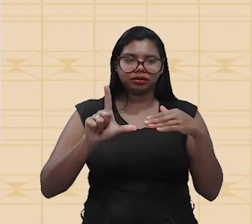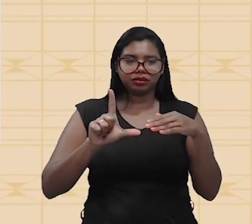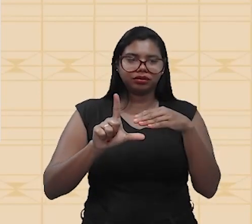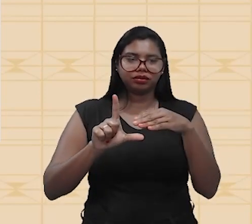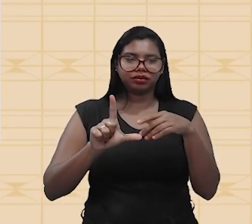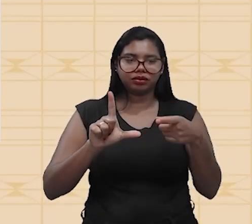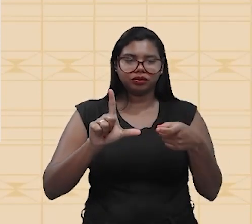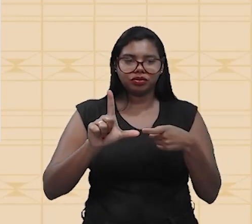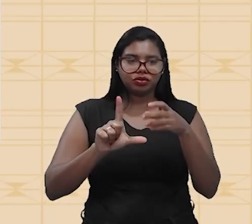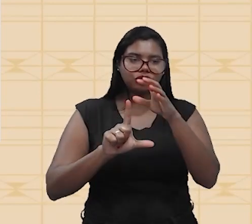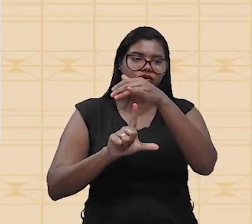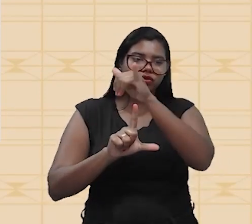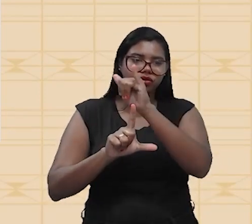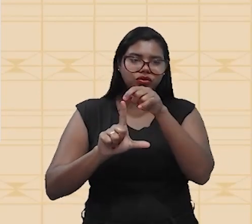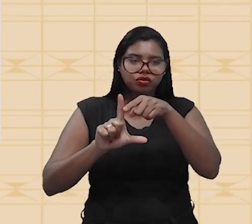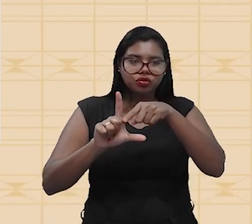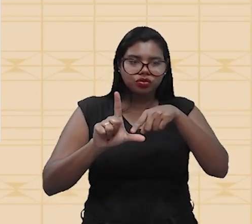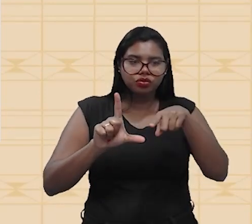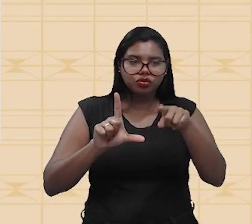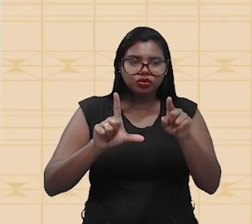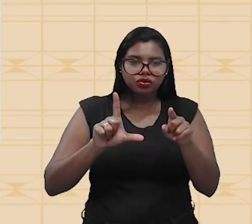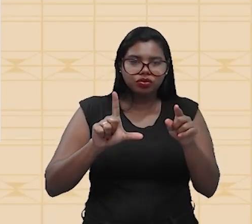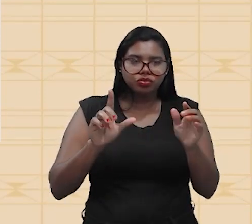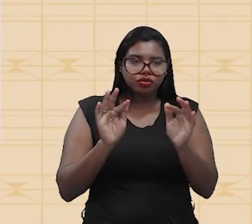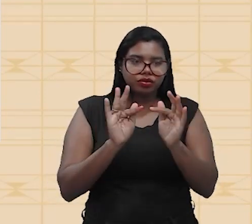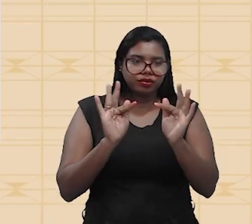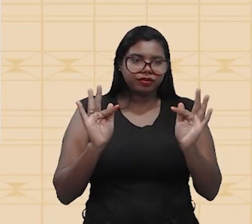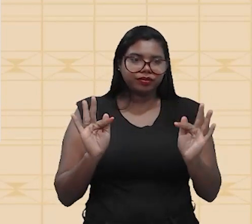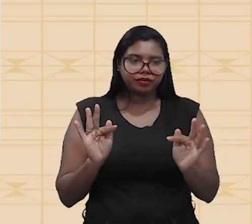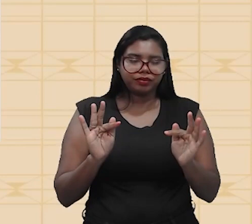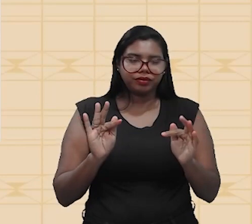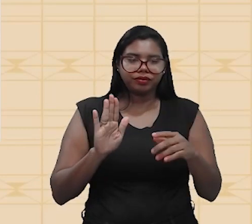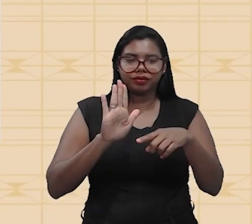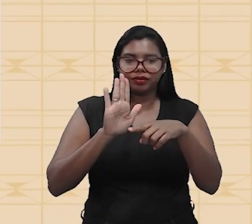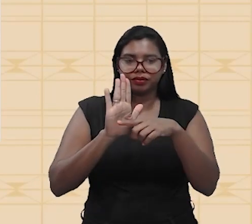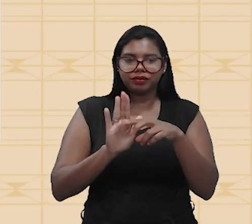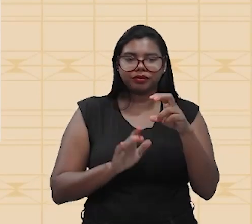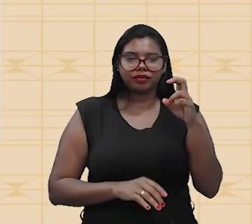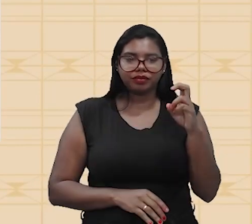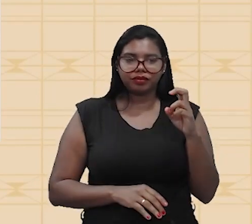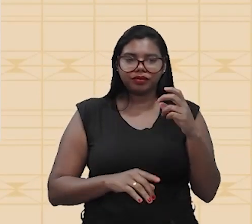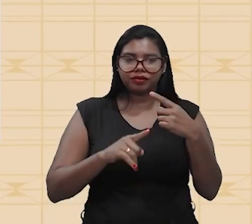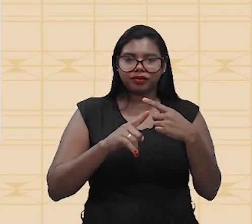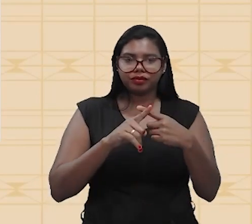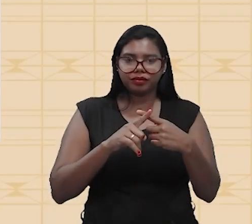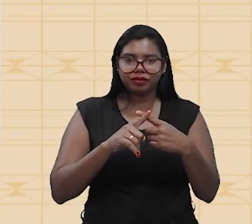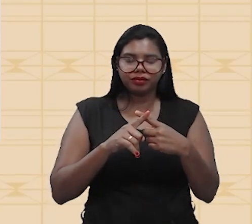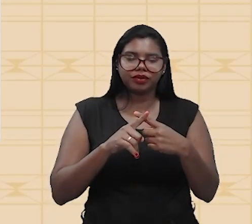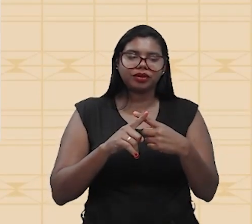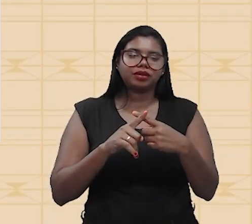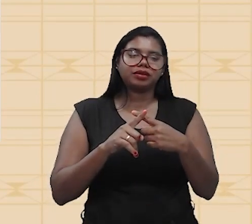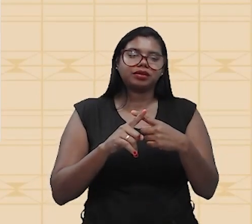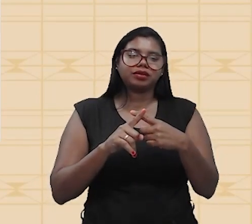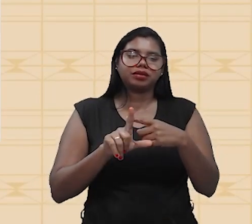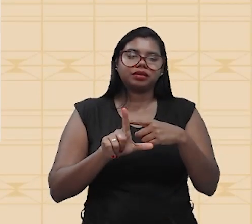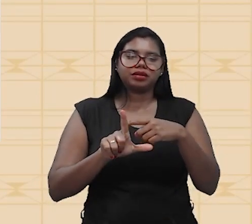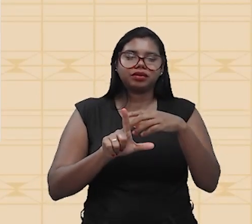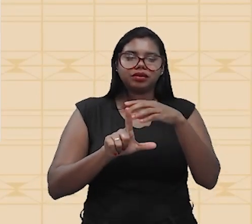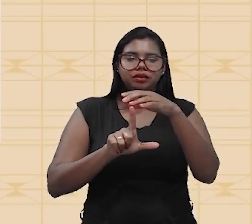vai aplicar na função, olha, menos 5 vezes x do vértice ao